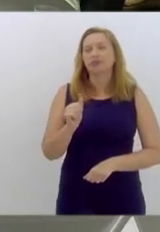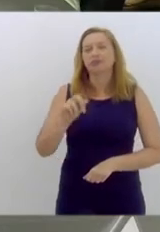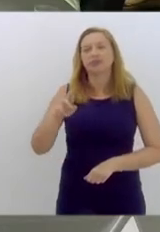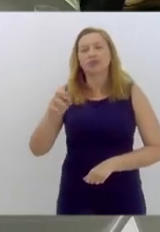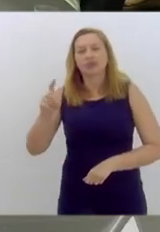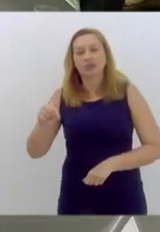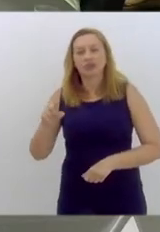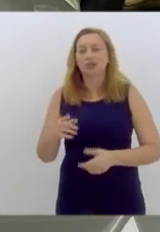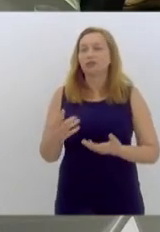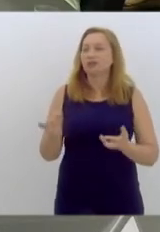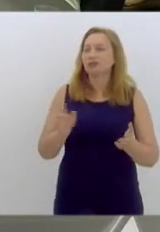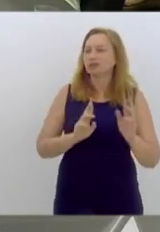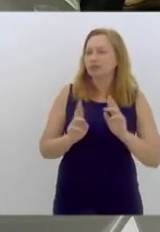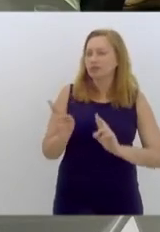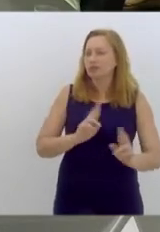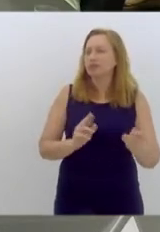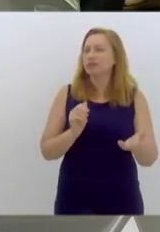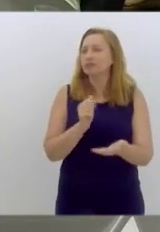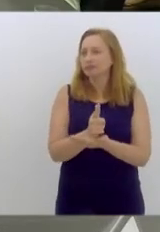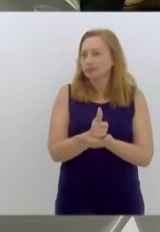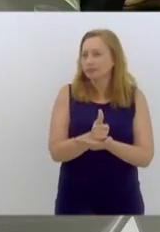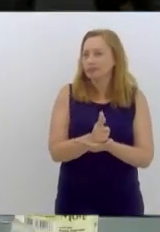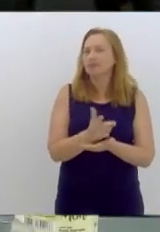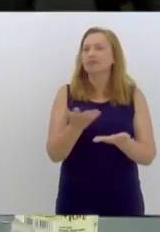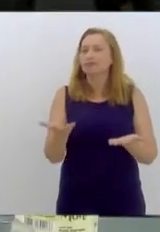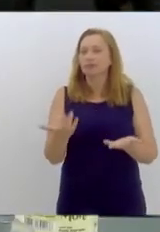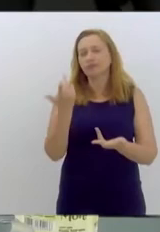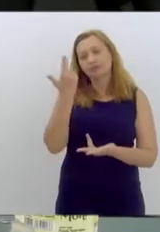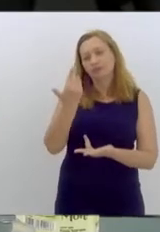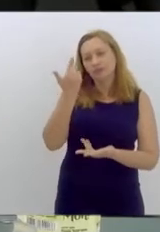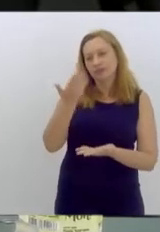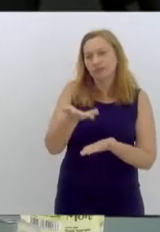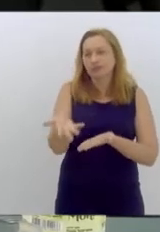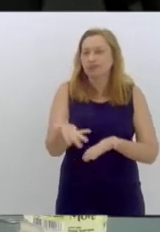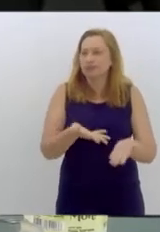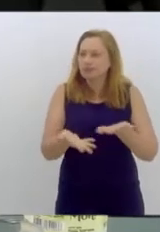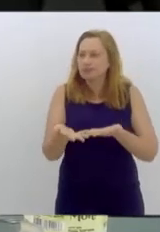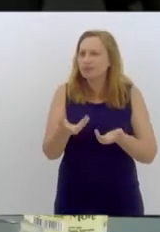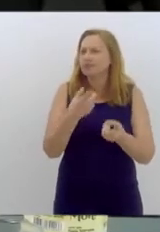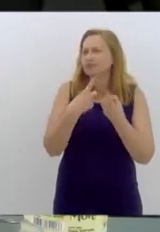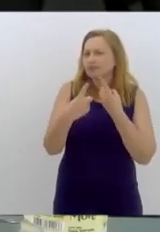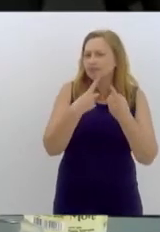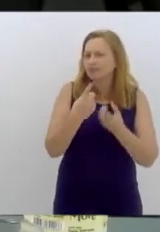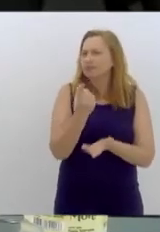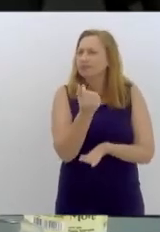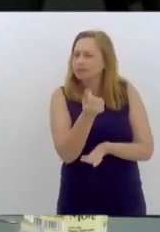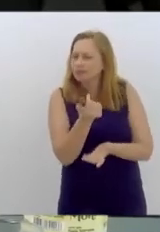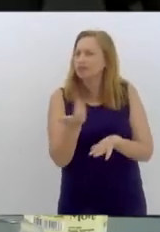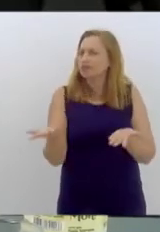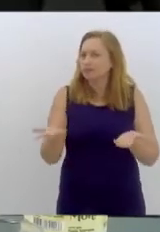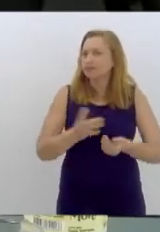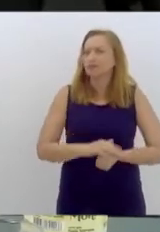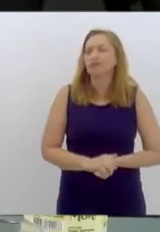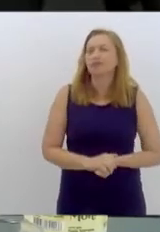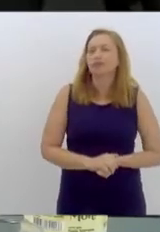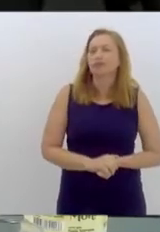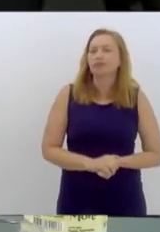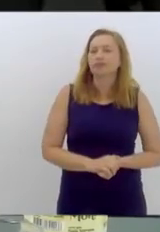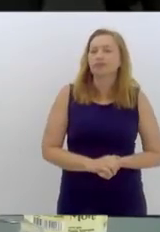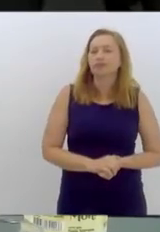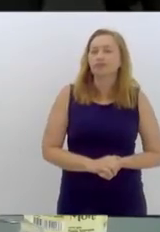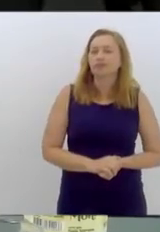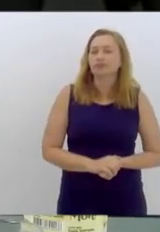isso é muito comum que haja discussão sobre repartição, inclusive sobre valor adicionado.